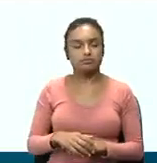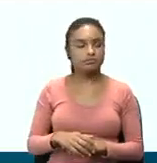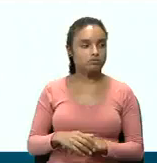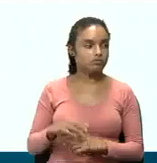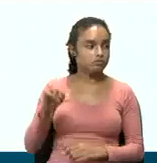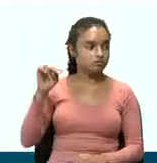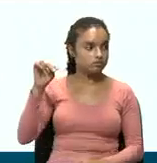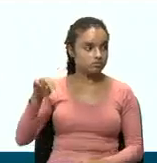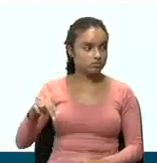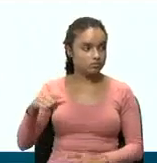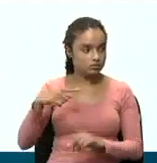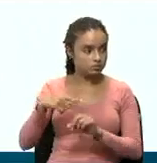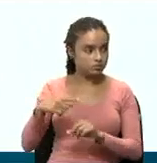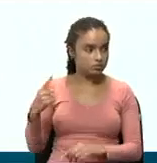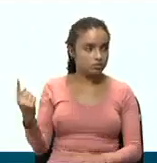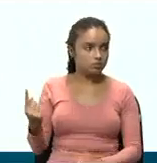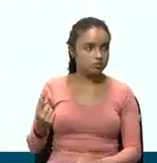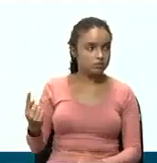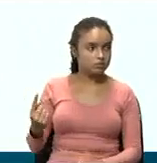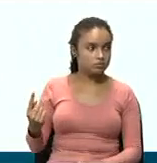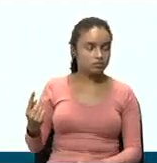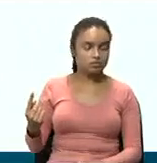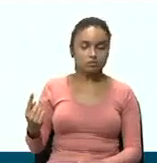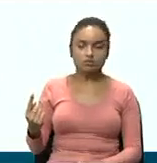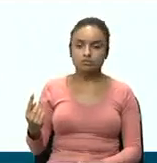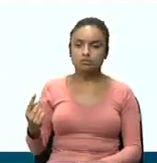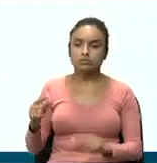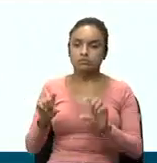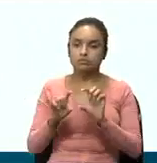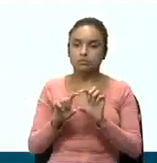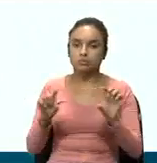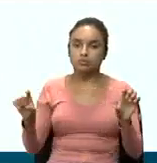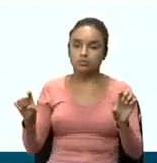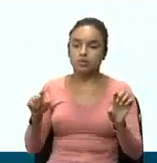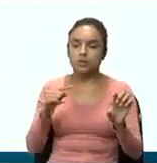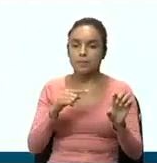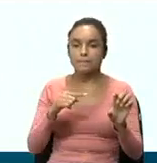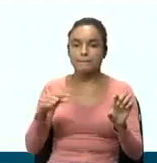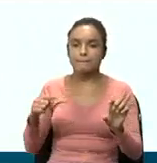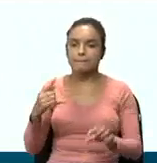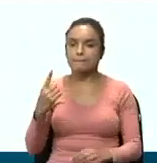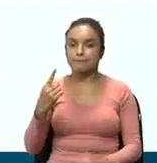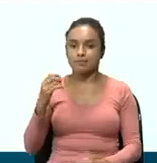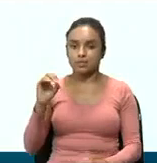1. Então, eu vou ter menos 10